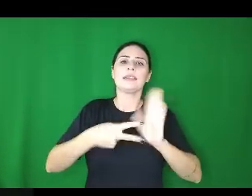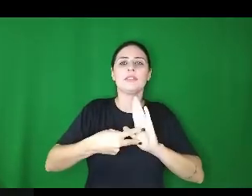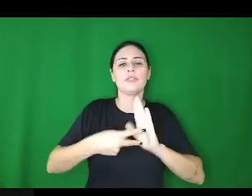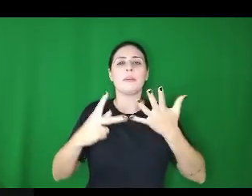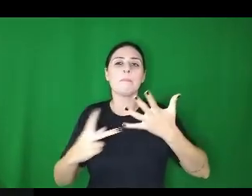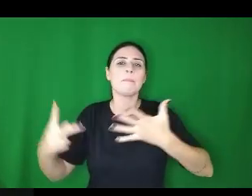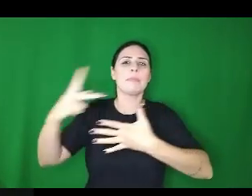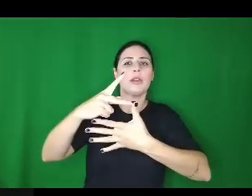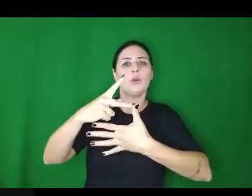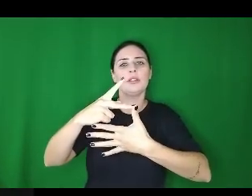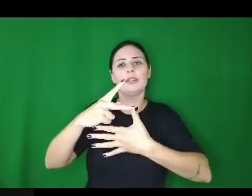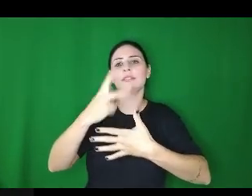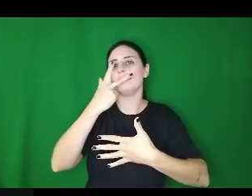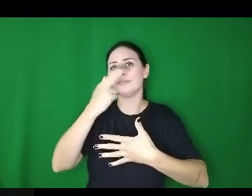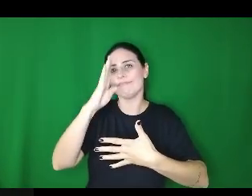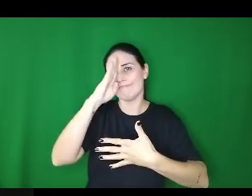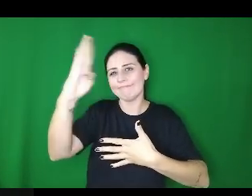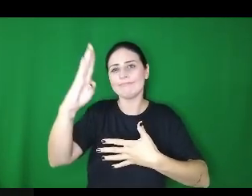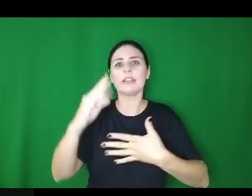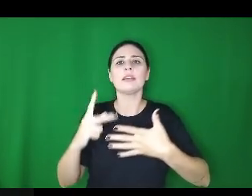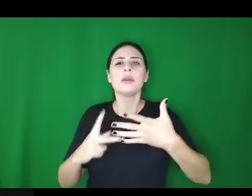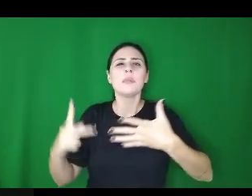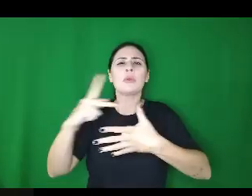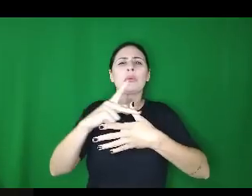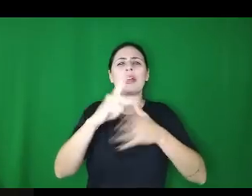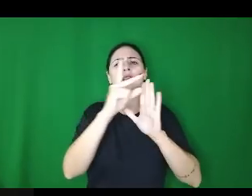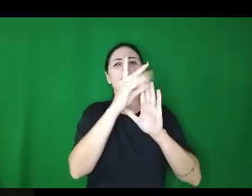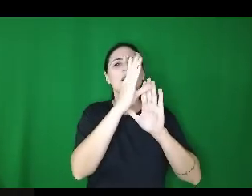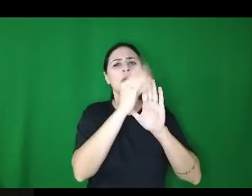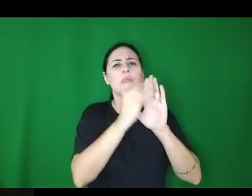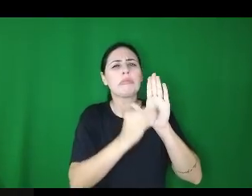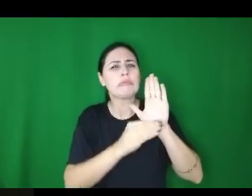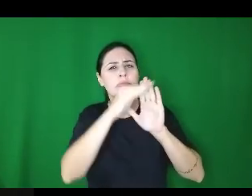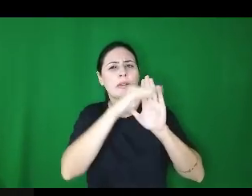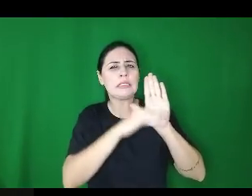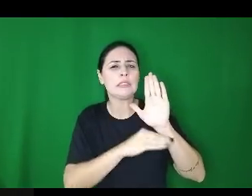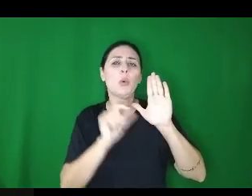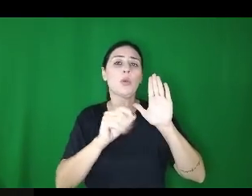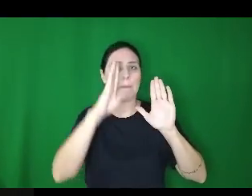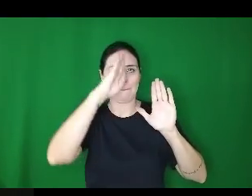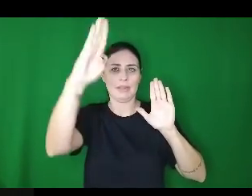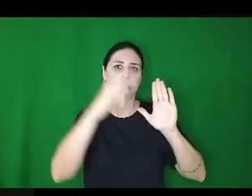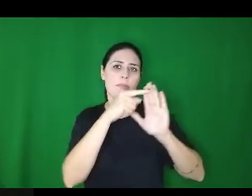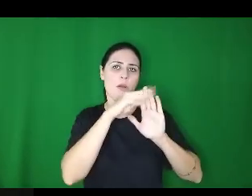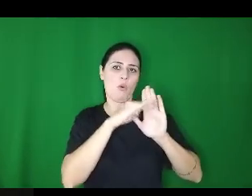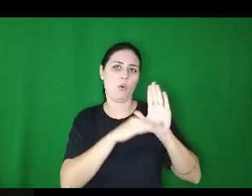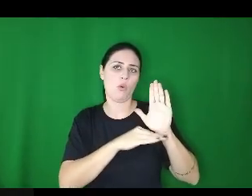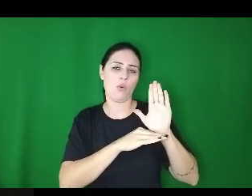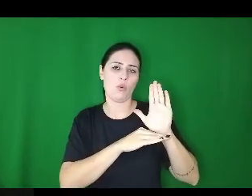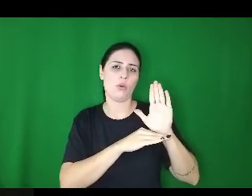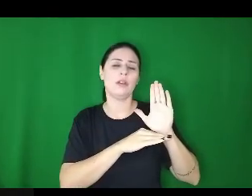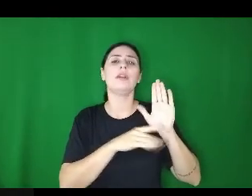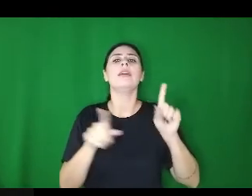que não é a que nós estamos vivendo. E o ensino que nós estamos acostumados, inclusive aquele que às vezes a gente procura na internet, sugestão de